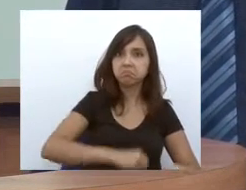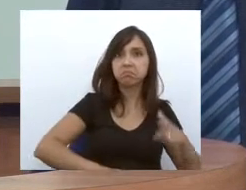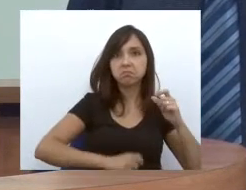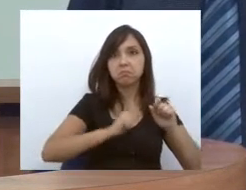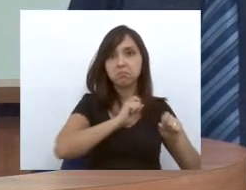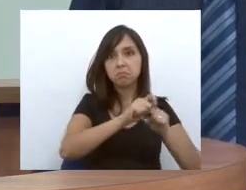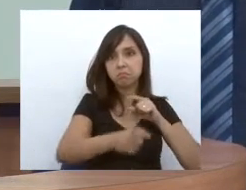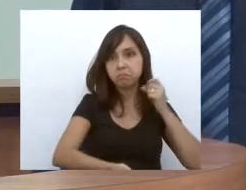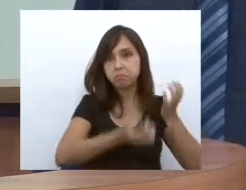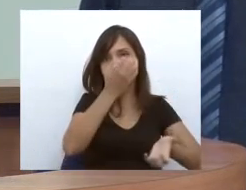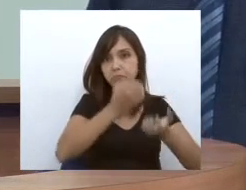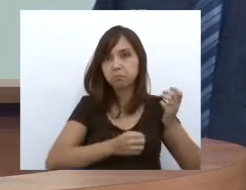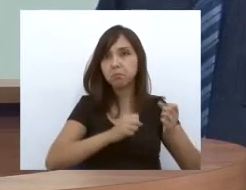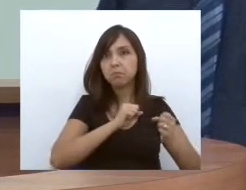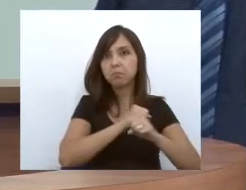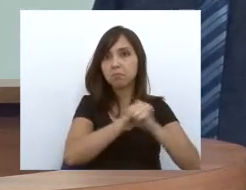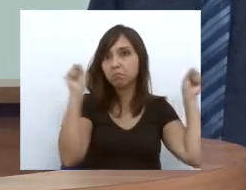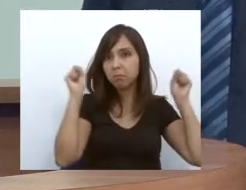e bomba.